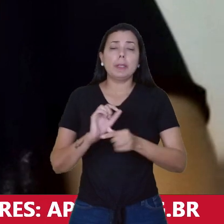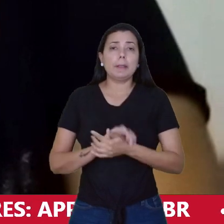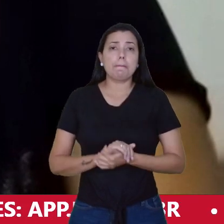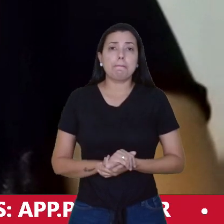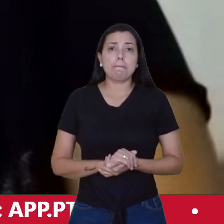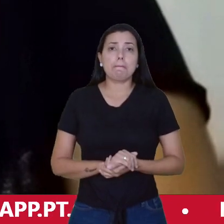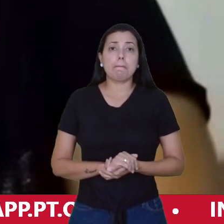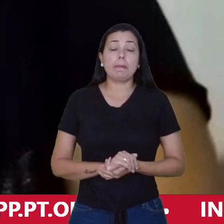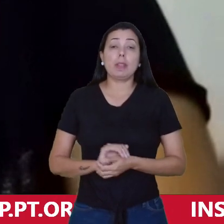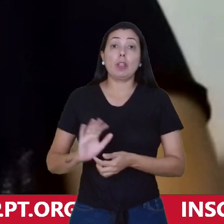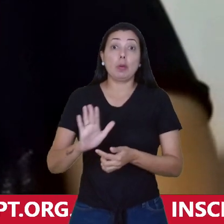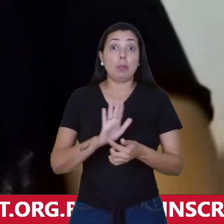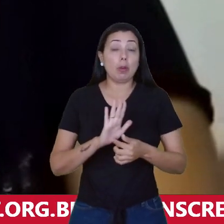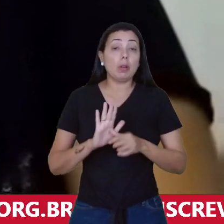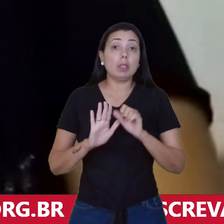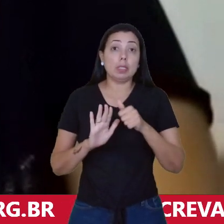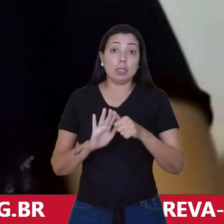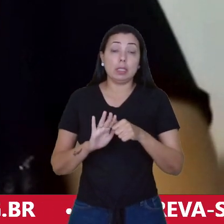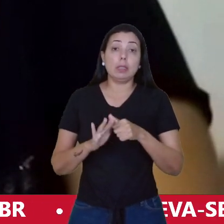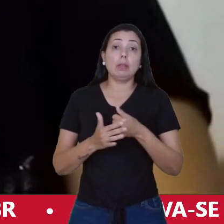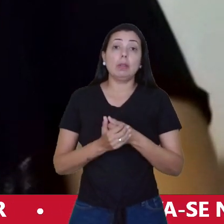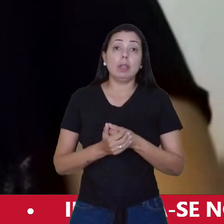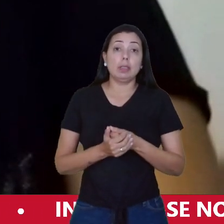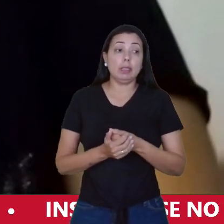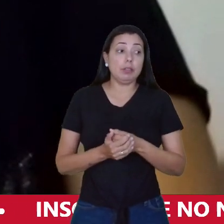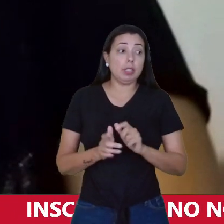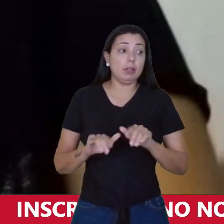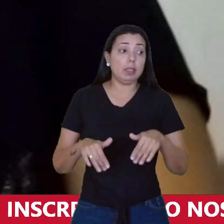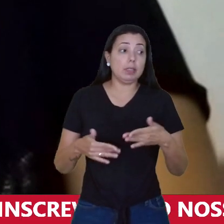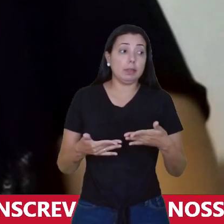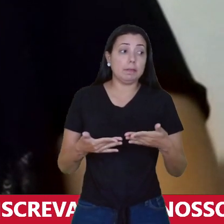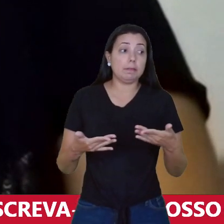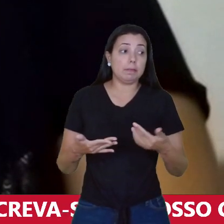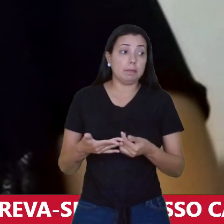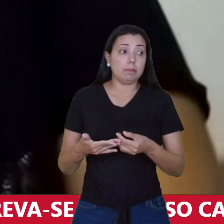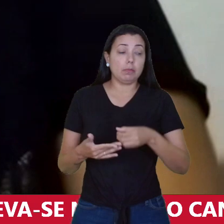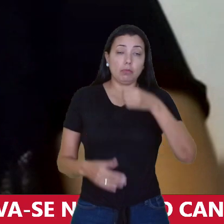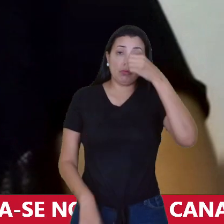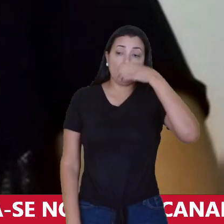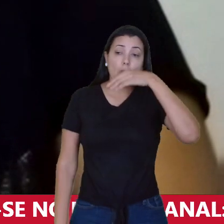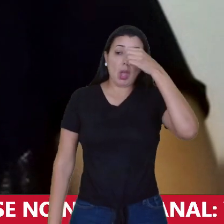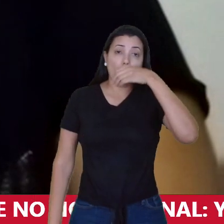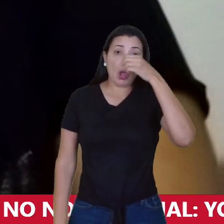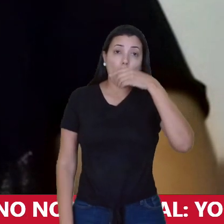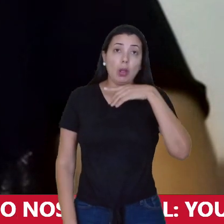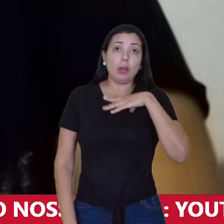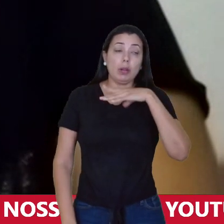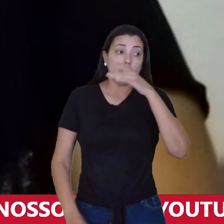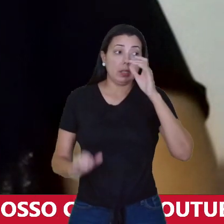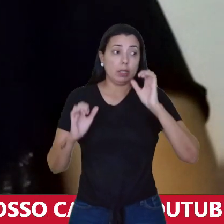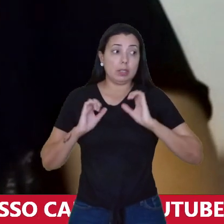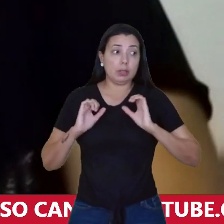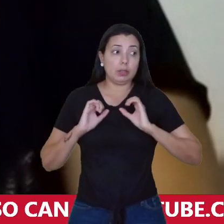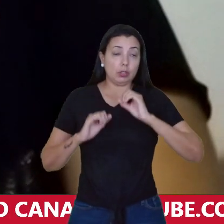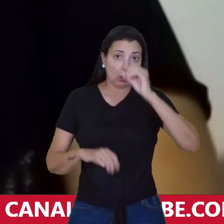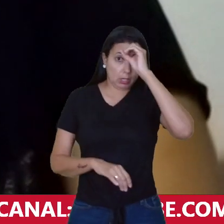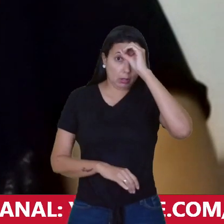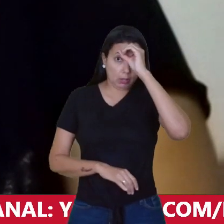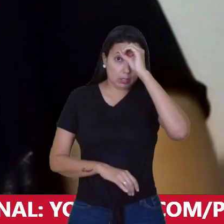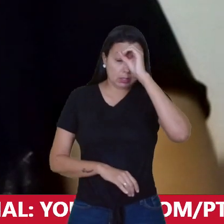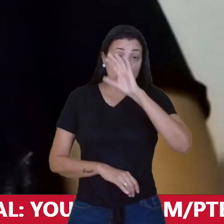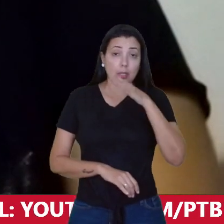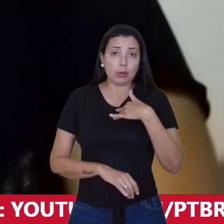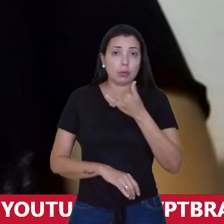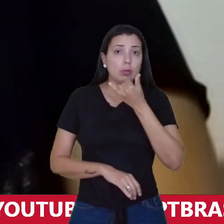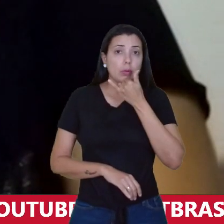ele flerta muito com a ignorância, né? Nós temos uma elite brasileira de um percentual pequeno, como a